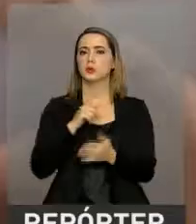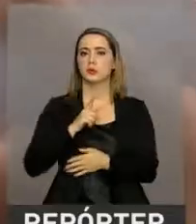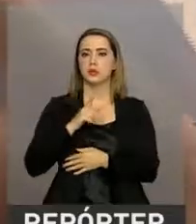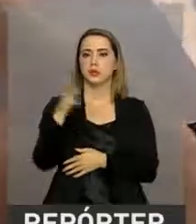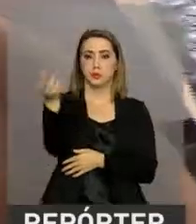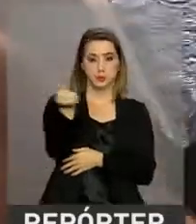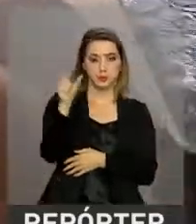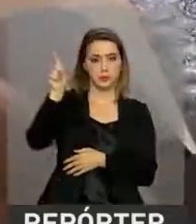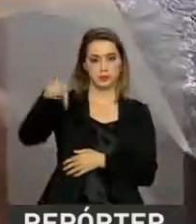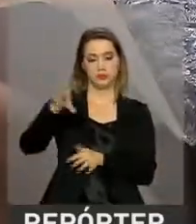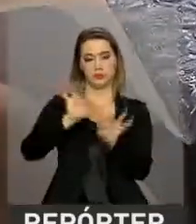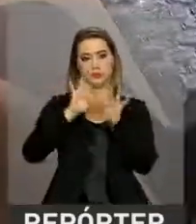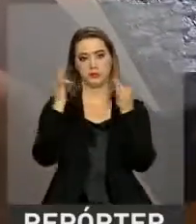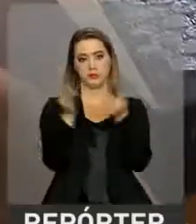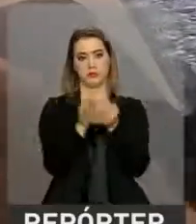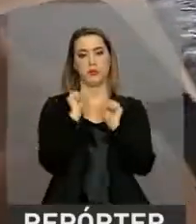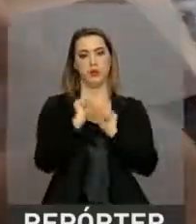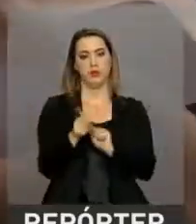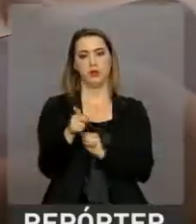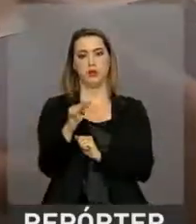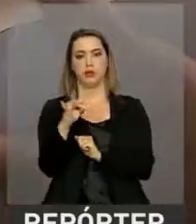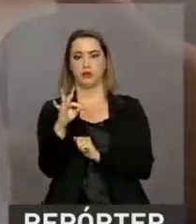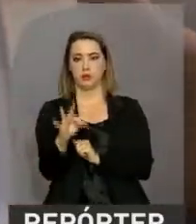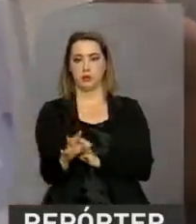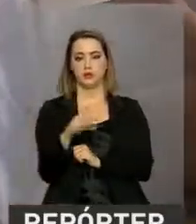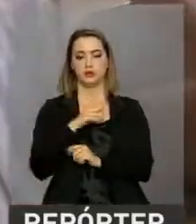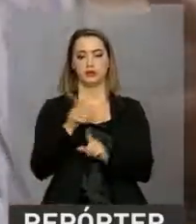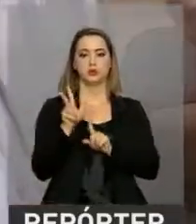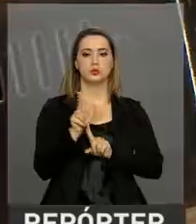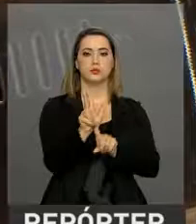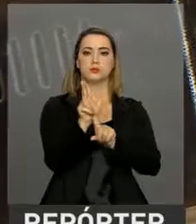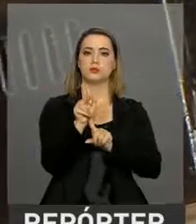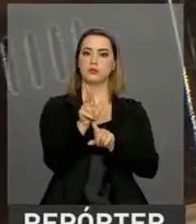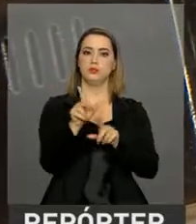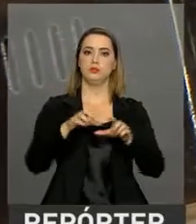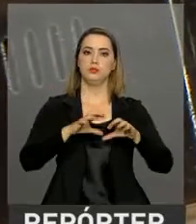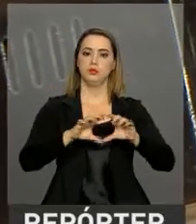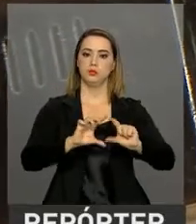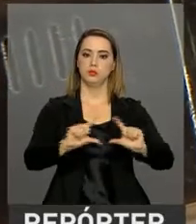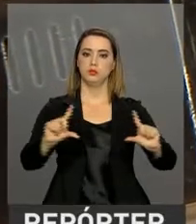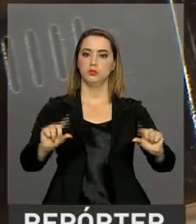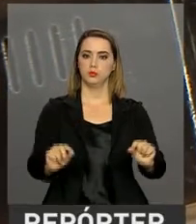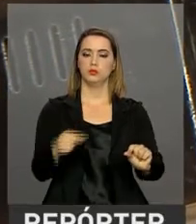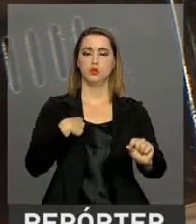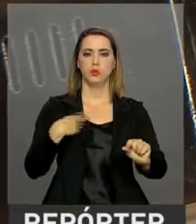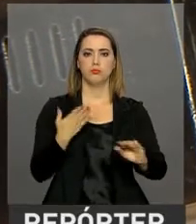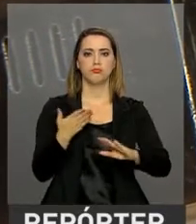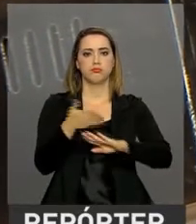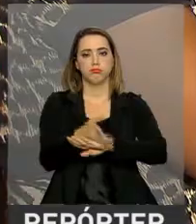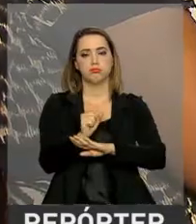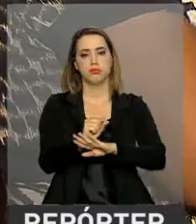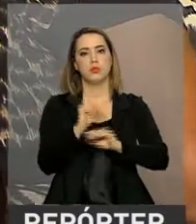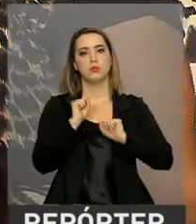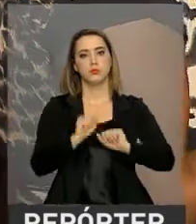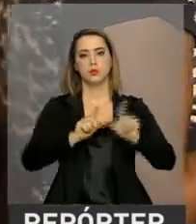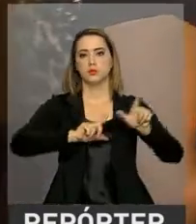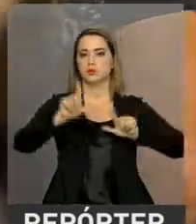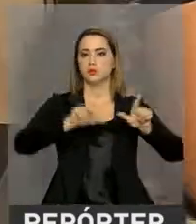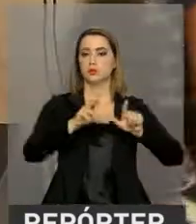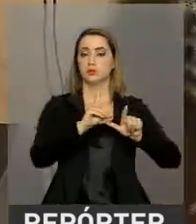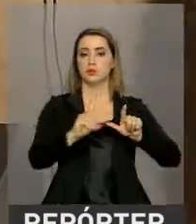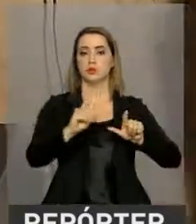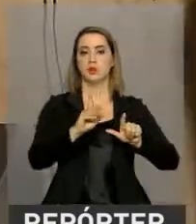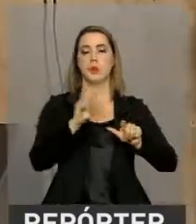têm direito a receber o kit com conversor e antena digital o equipamento permite o acesso ao sinal digital mesmo em